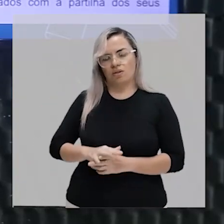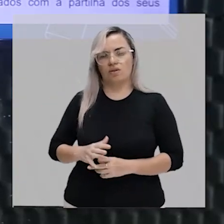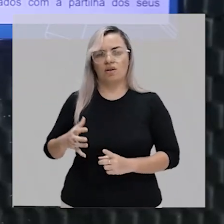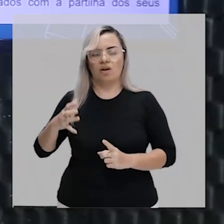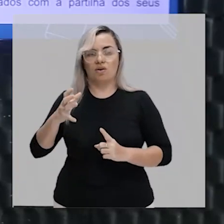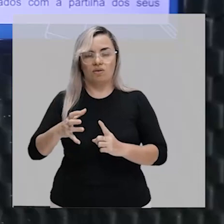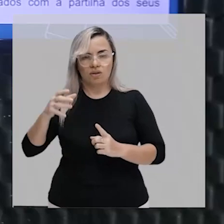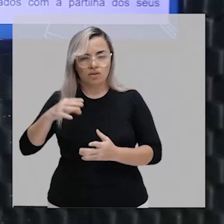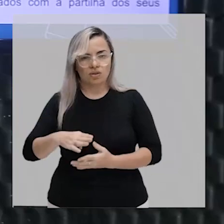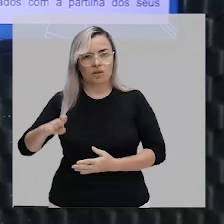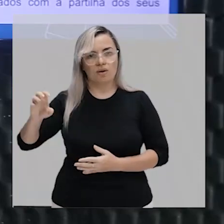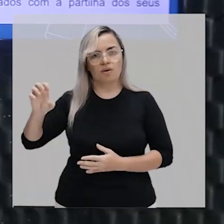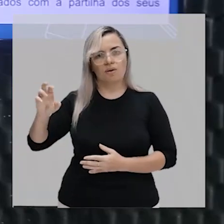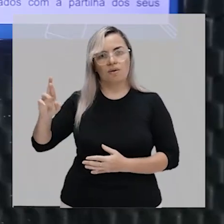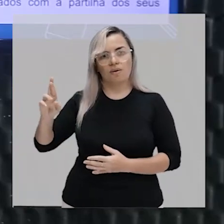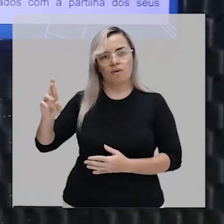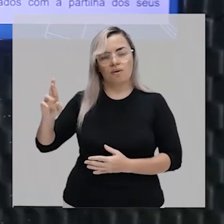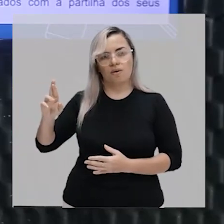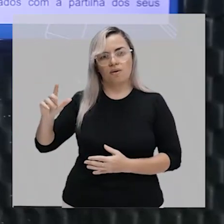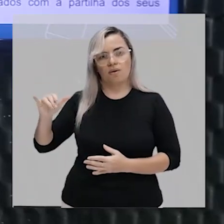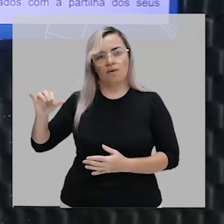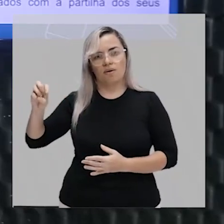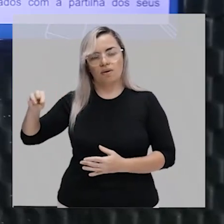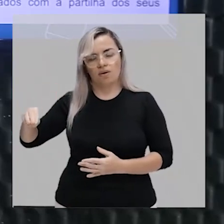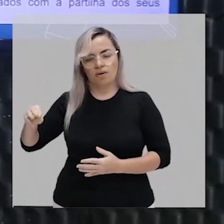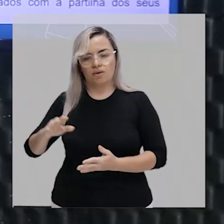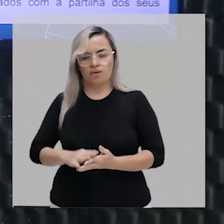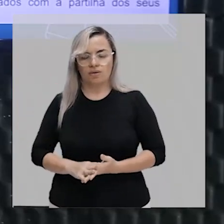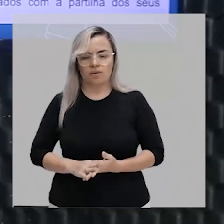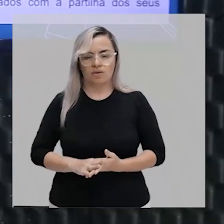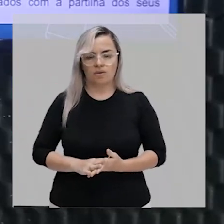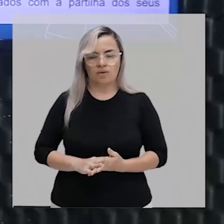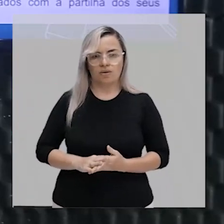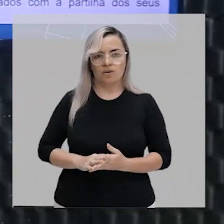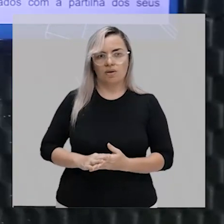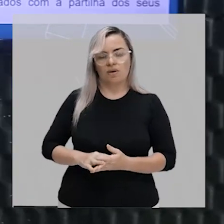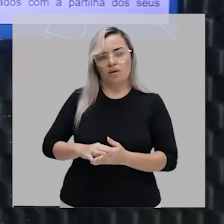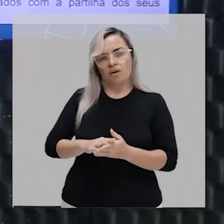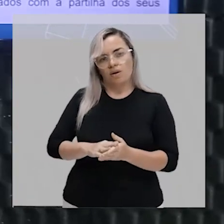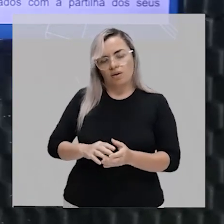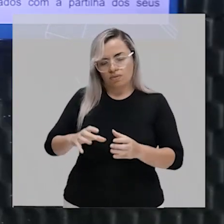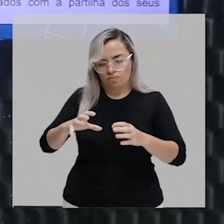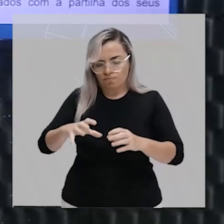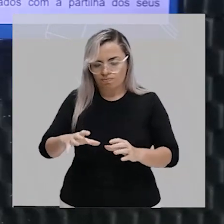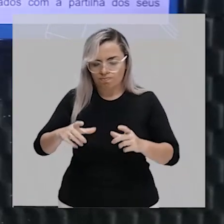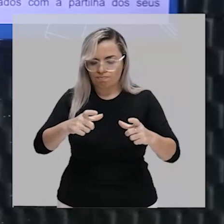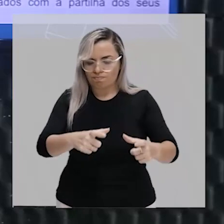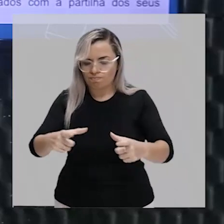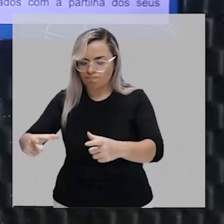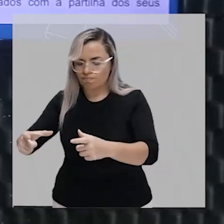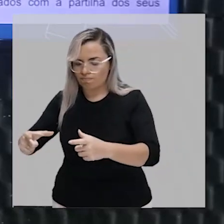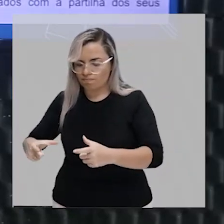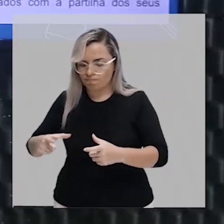eles partilharam a boa parte do território africano. Eles impuseram fronteiras